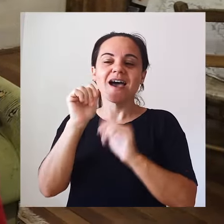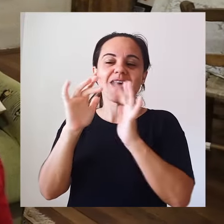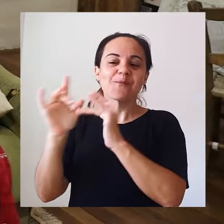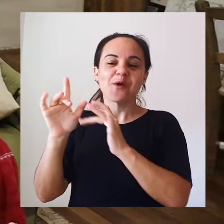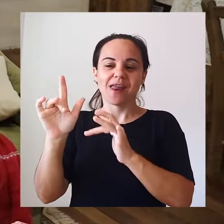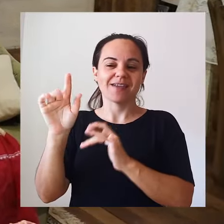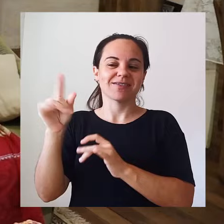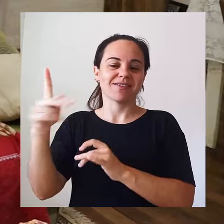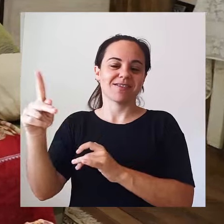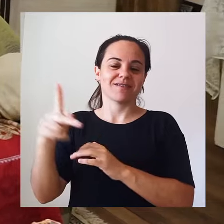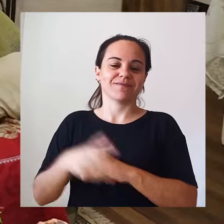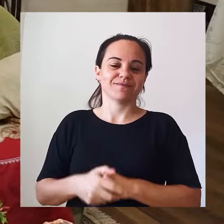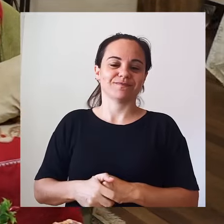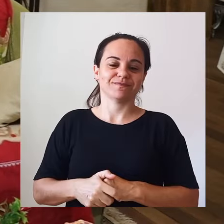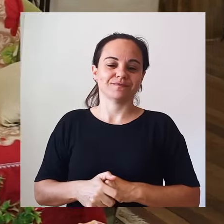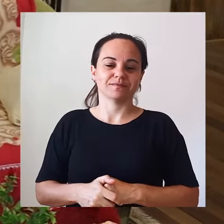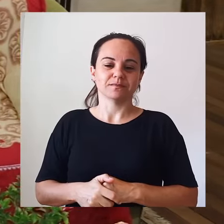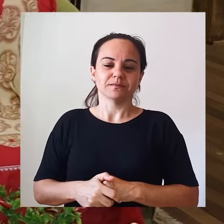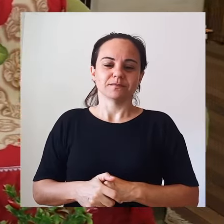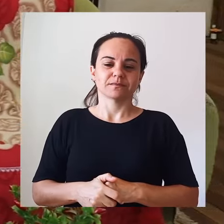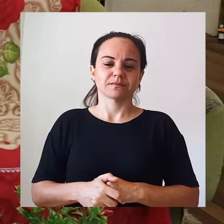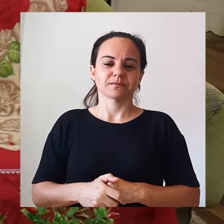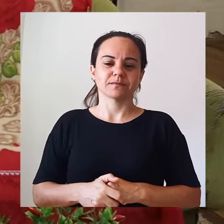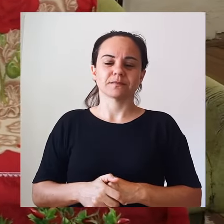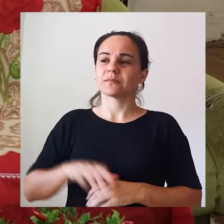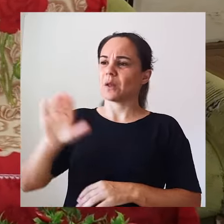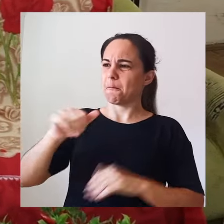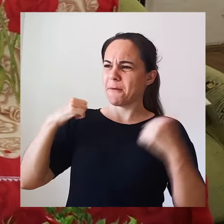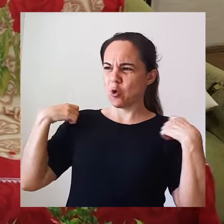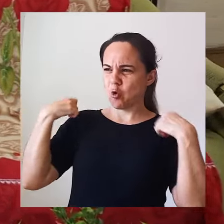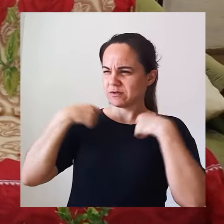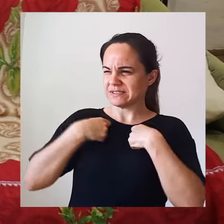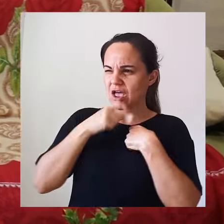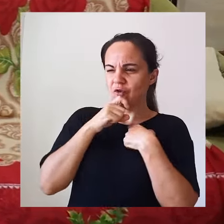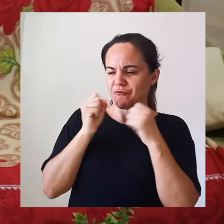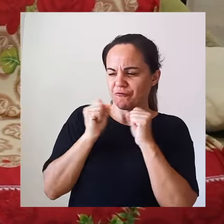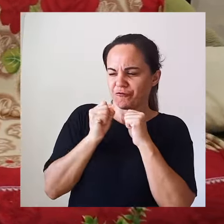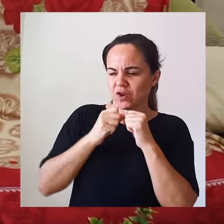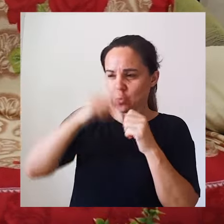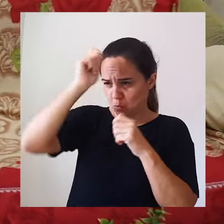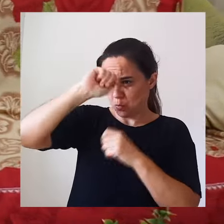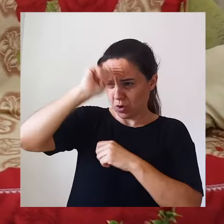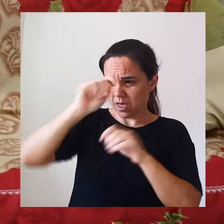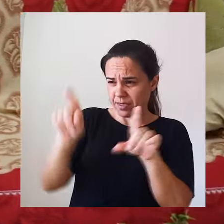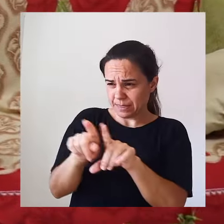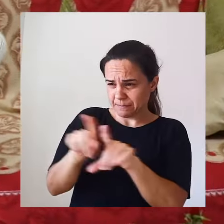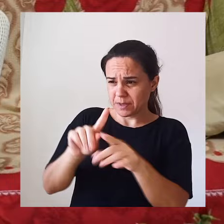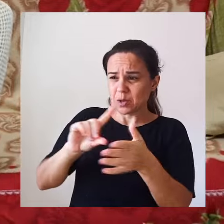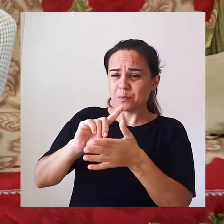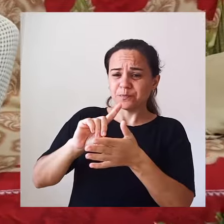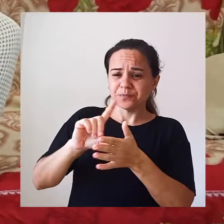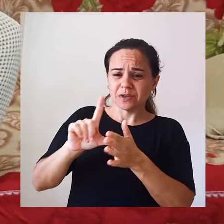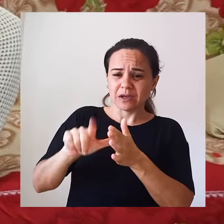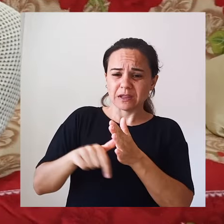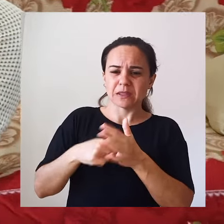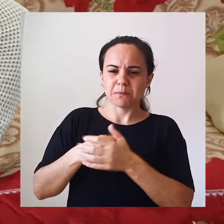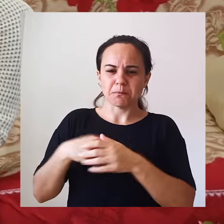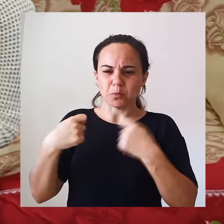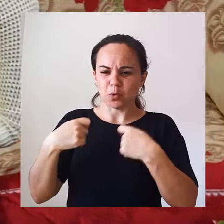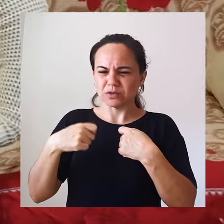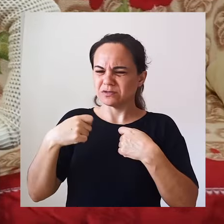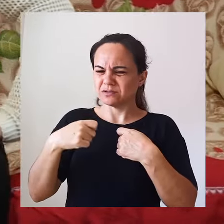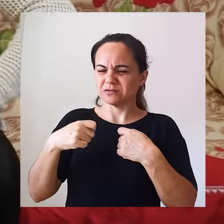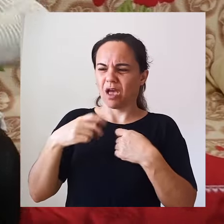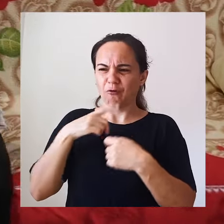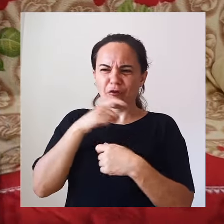velha. Tatim! Tu pegou a japona que é frio! E o boné! Que depois tem que benzer a solana!